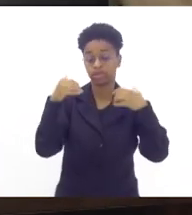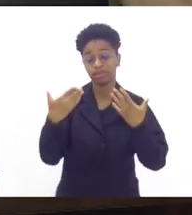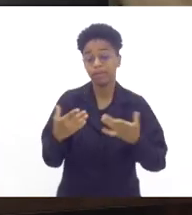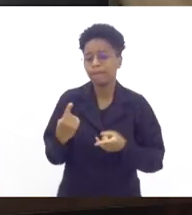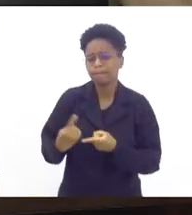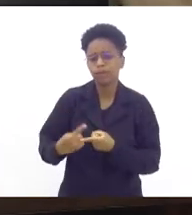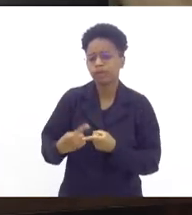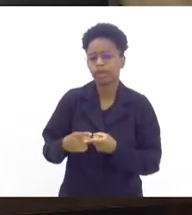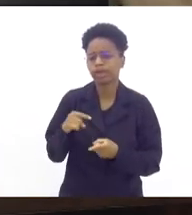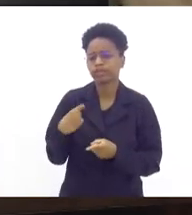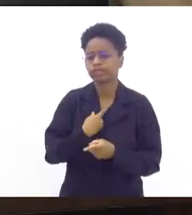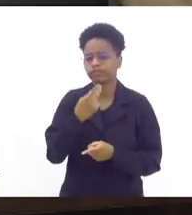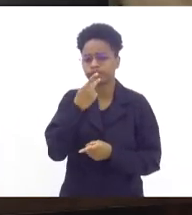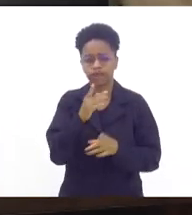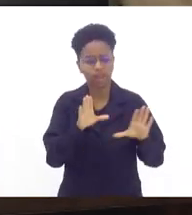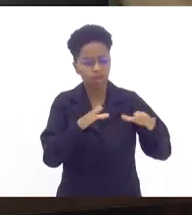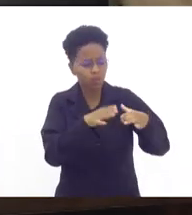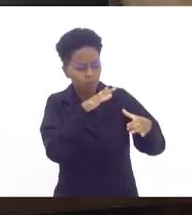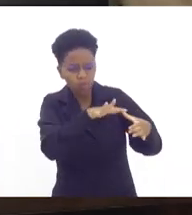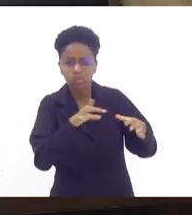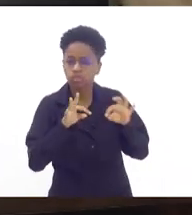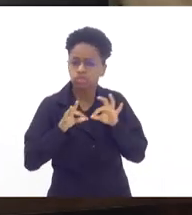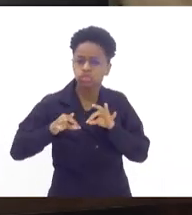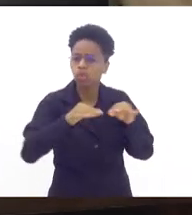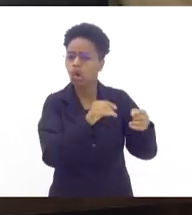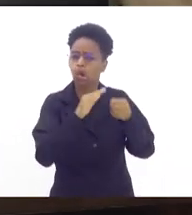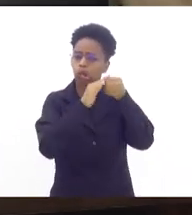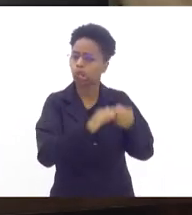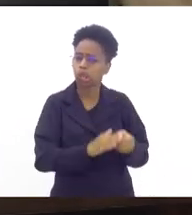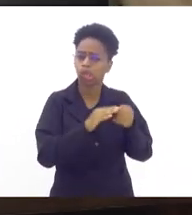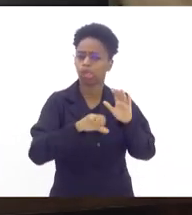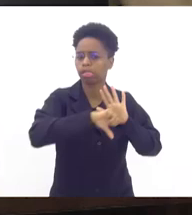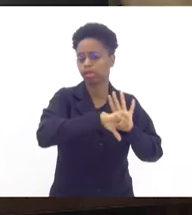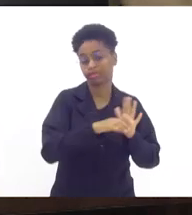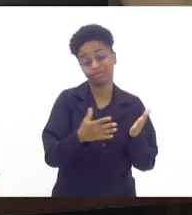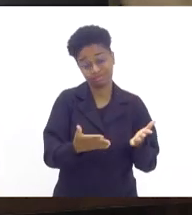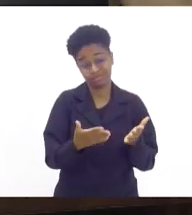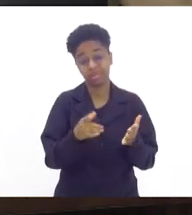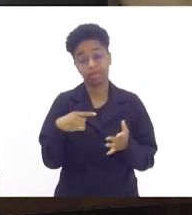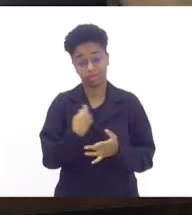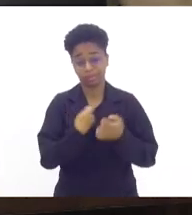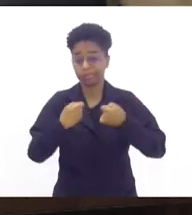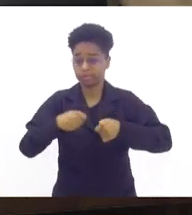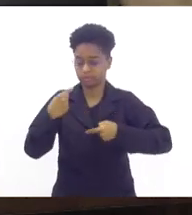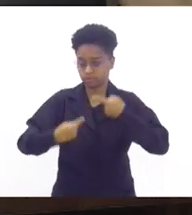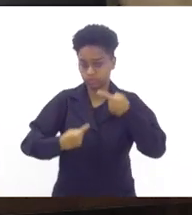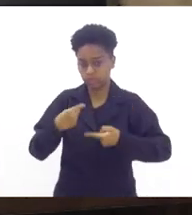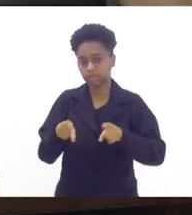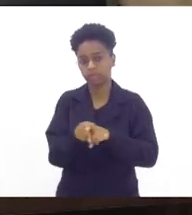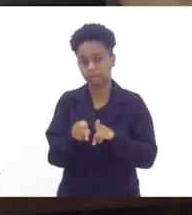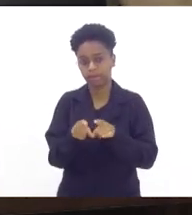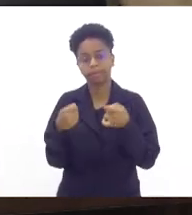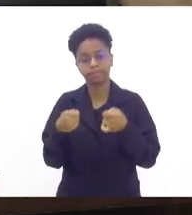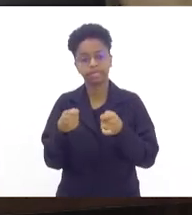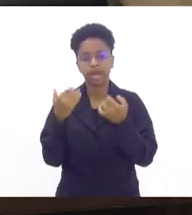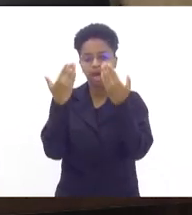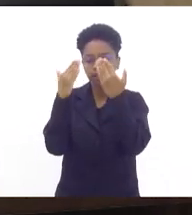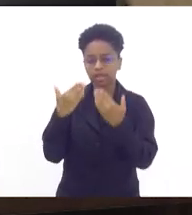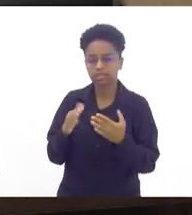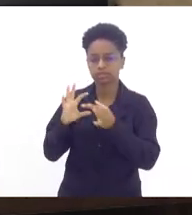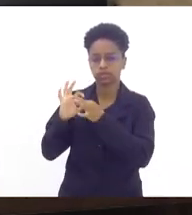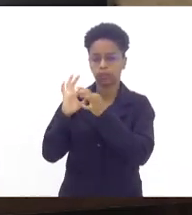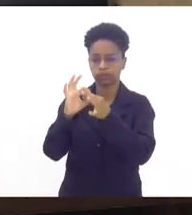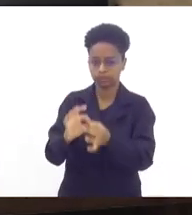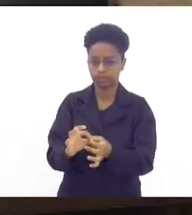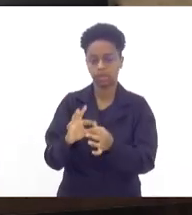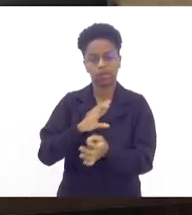gente criminaliza toda a instituição né isso é um grande debate também que nós temos né que rever esse contexto